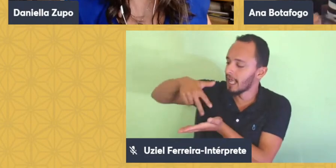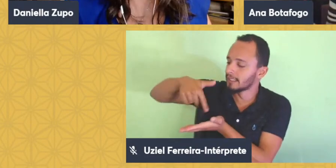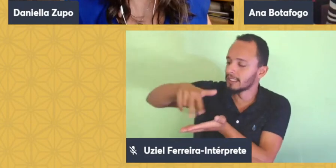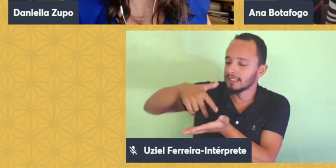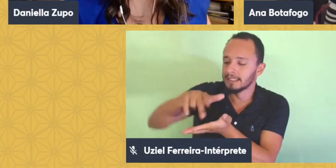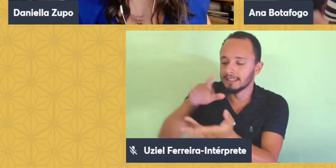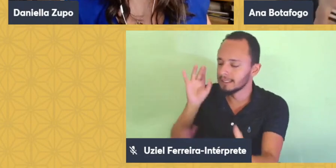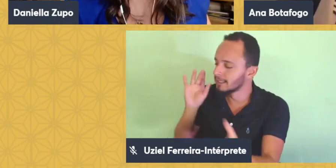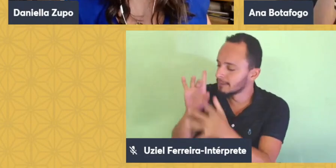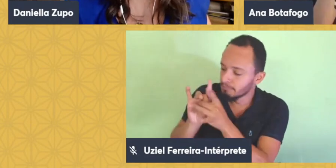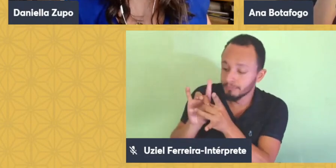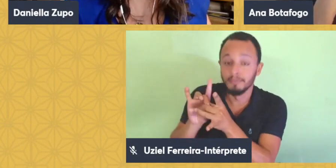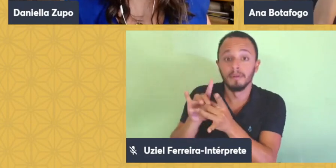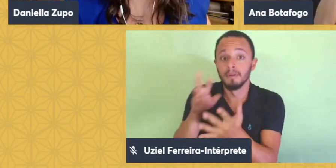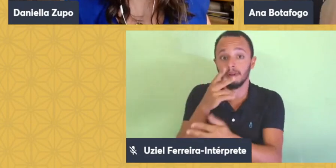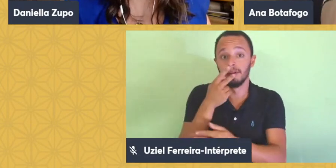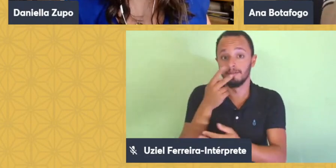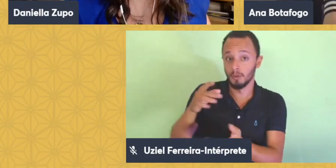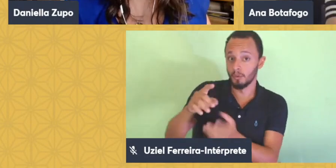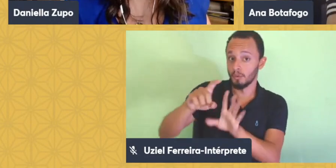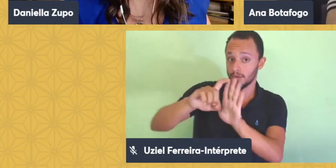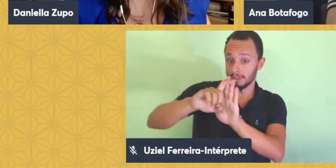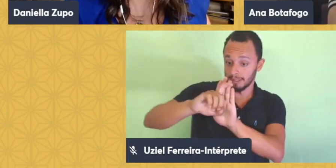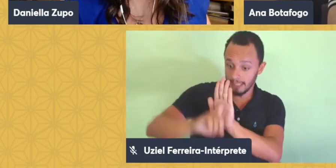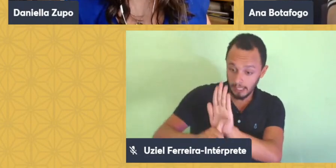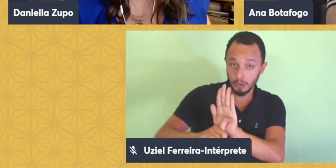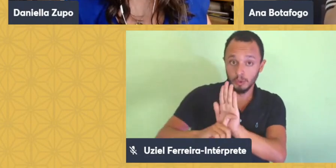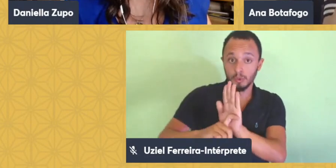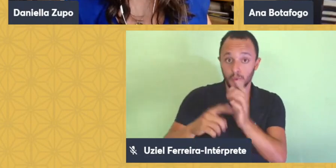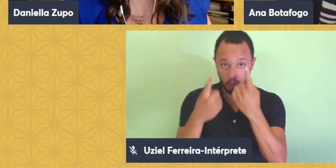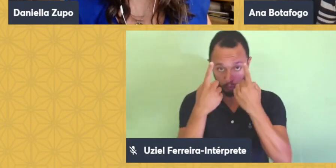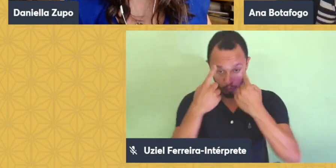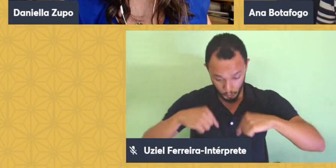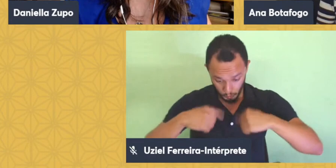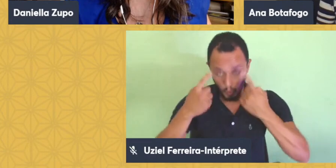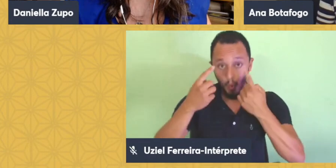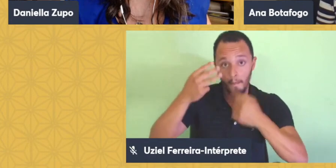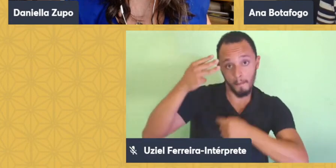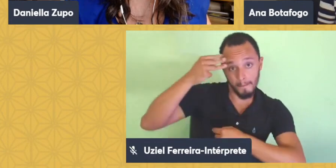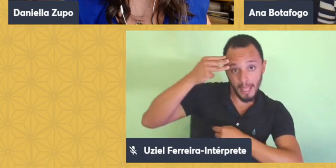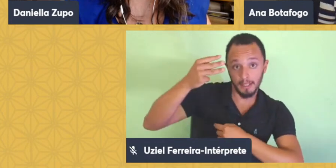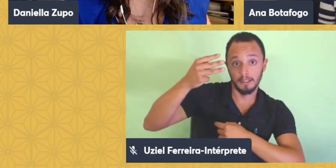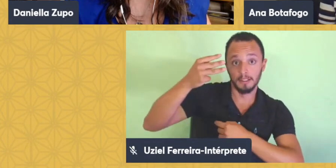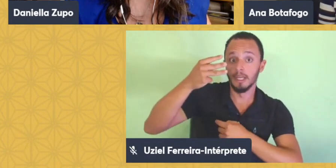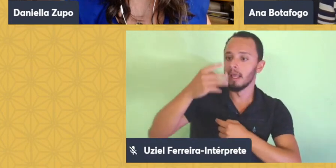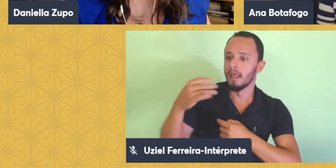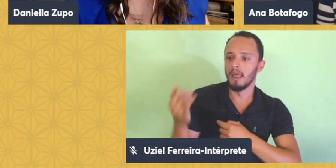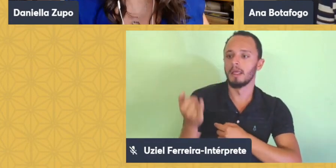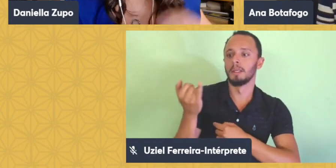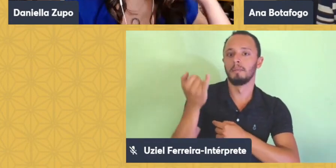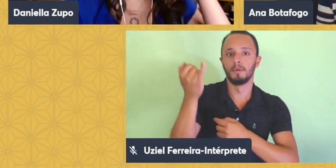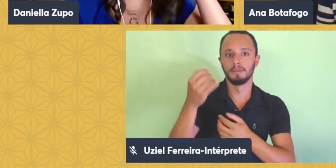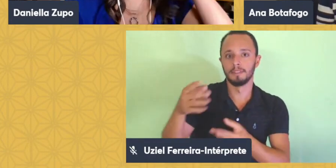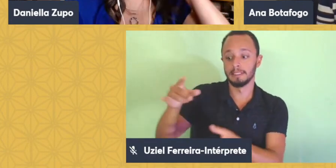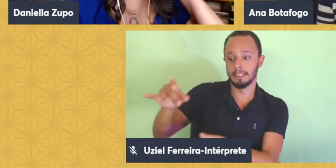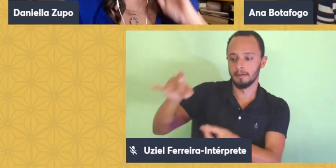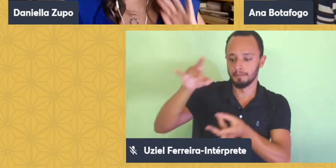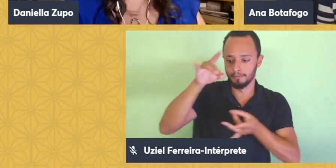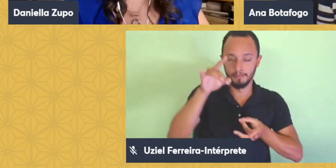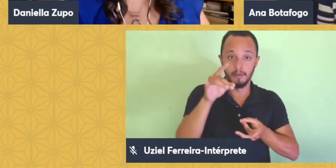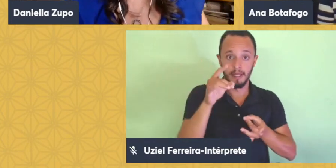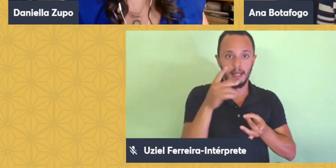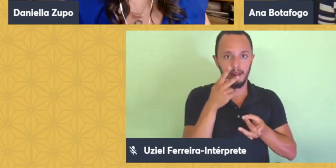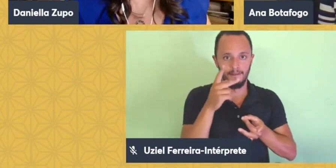texto e falamos muito sobre corpo e mente a importância disso e e ela faz um uma